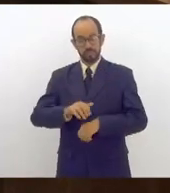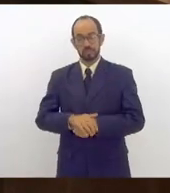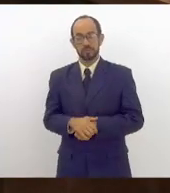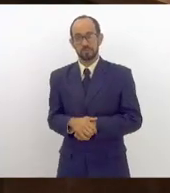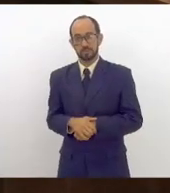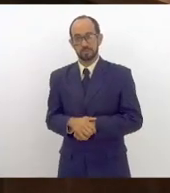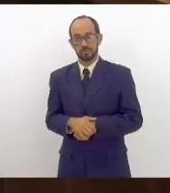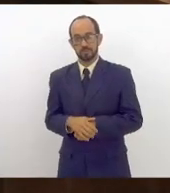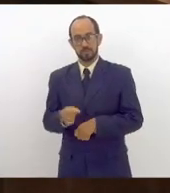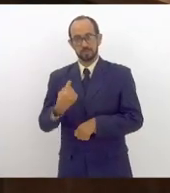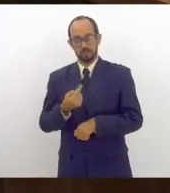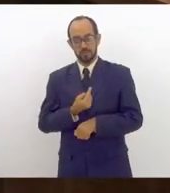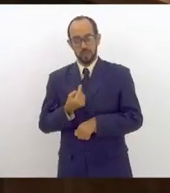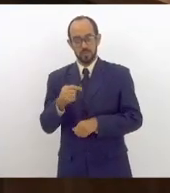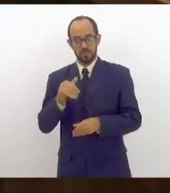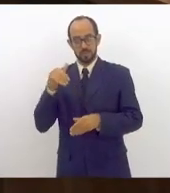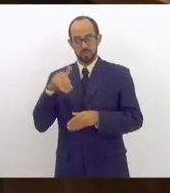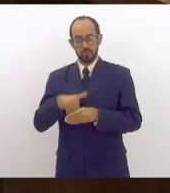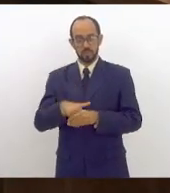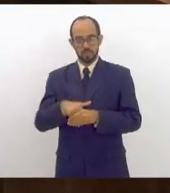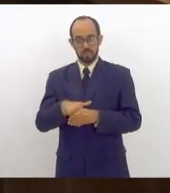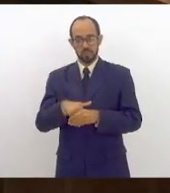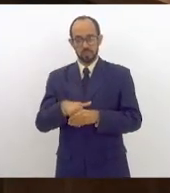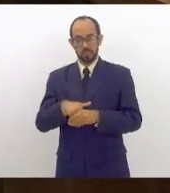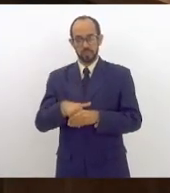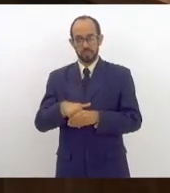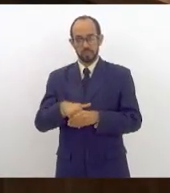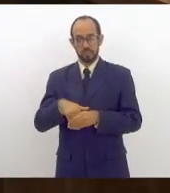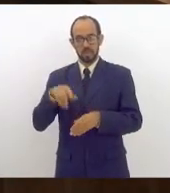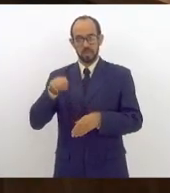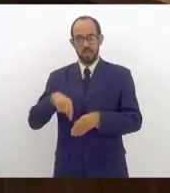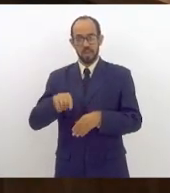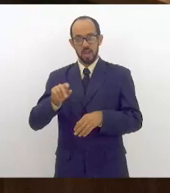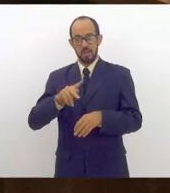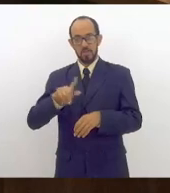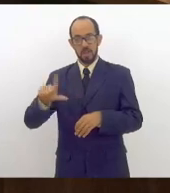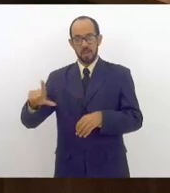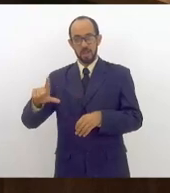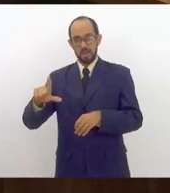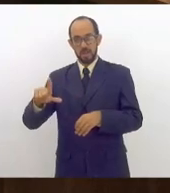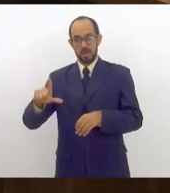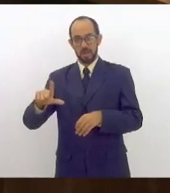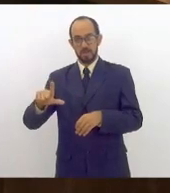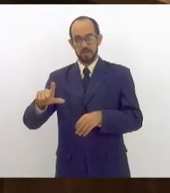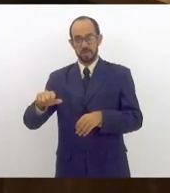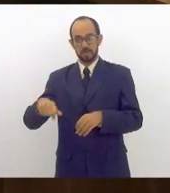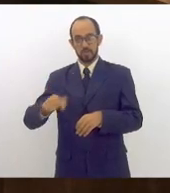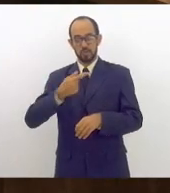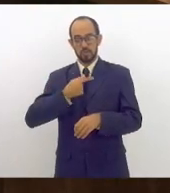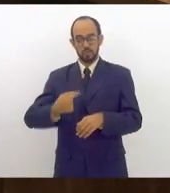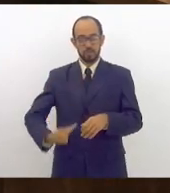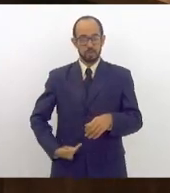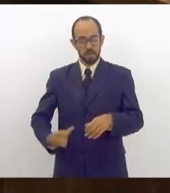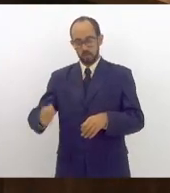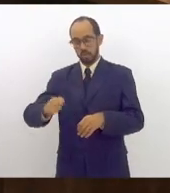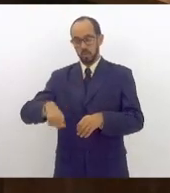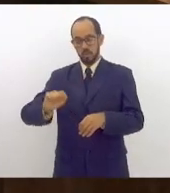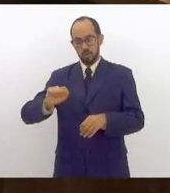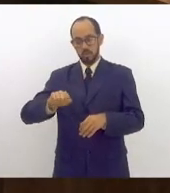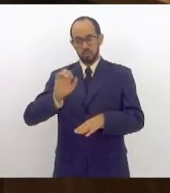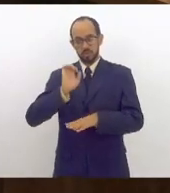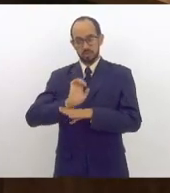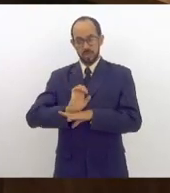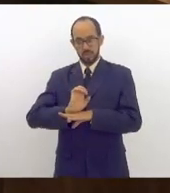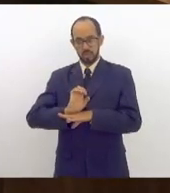O que nós estamos votando é o projeto de lei do governador do Estado,